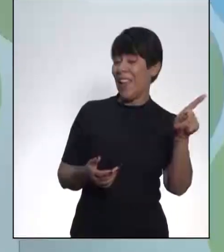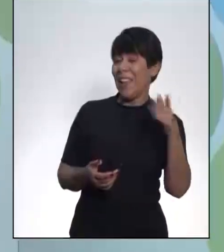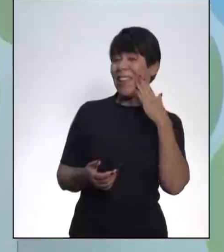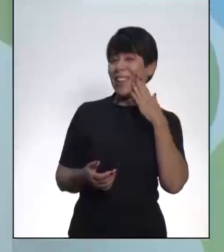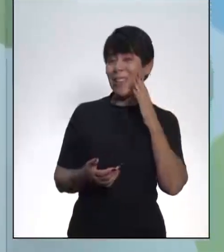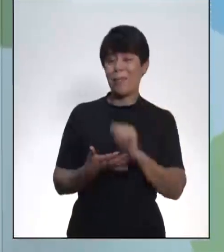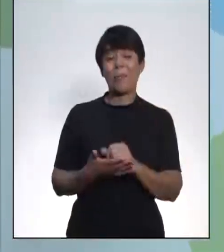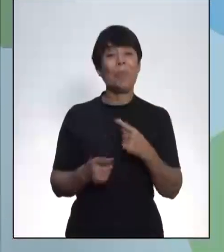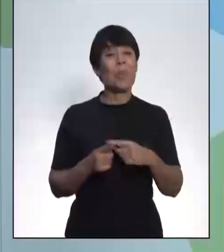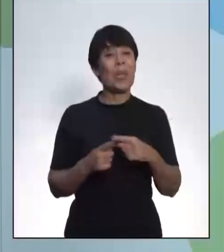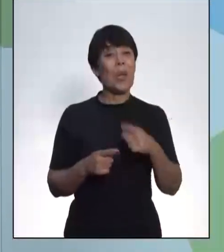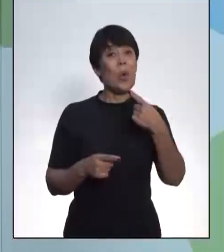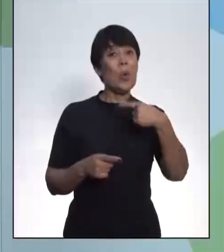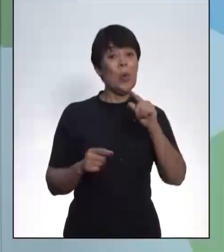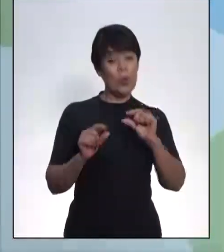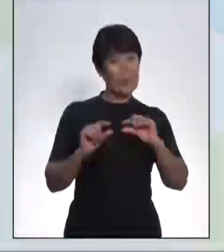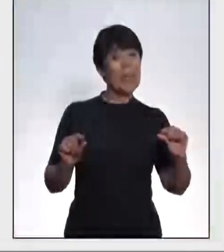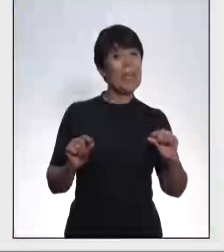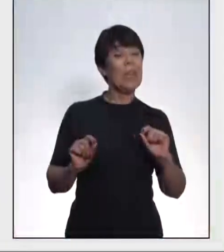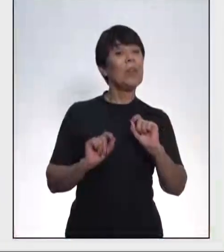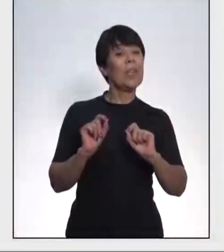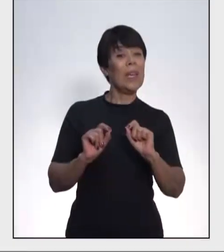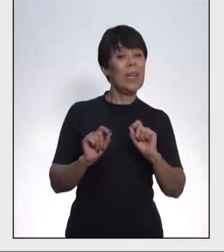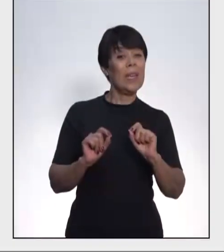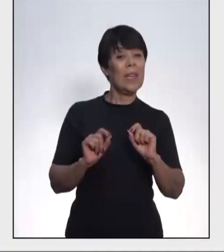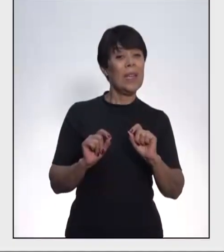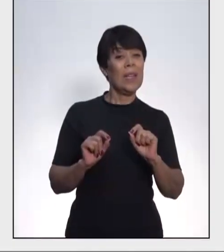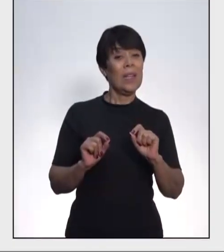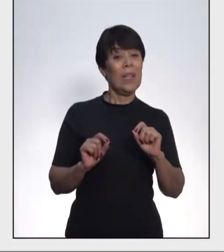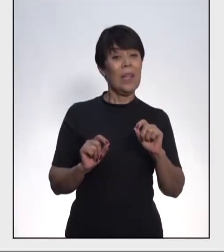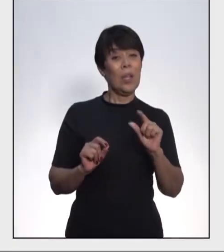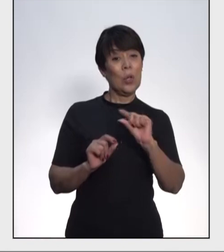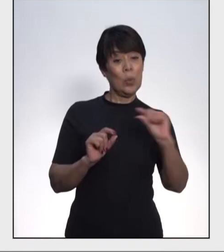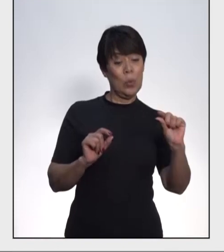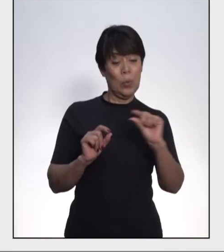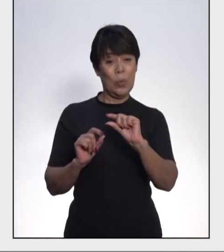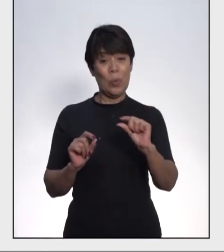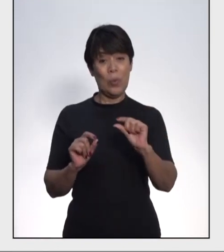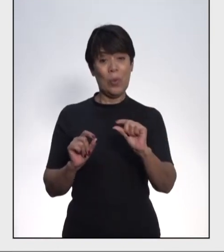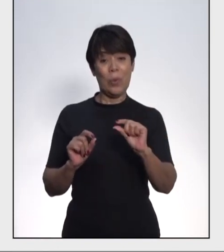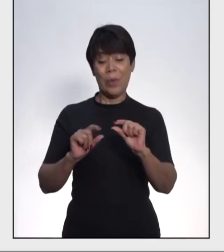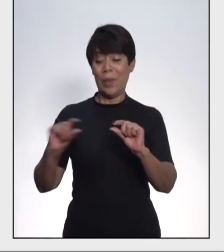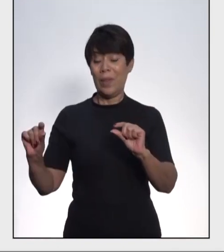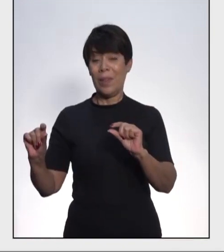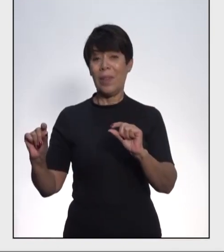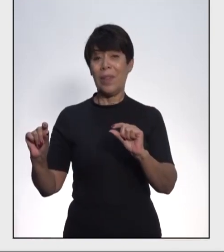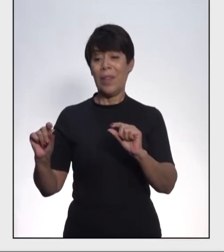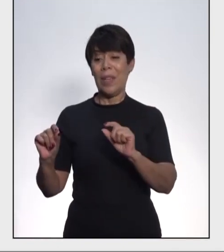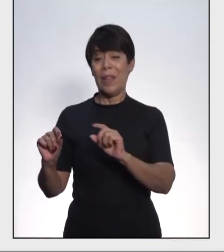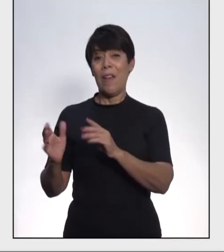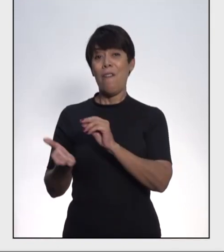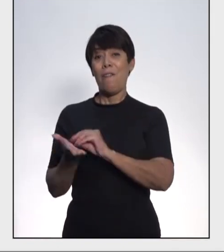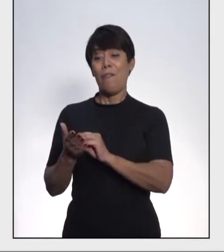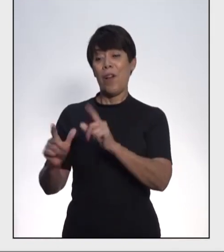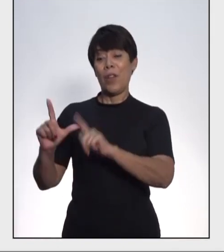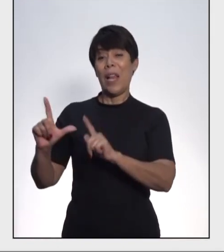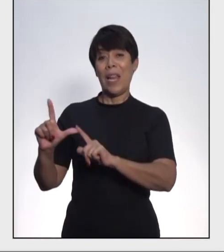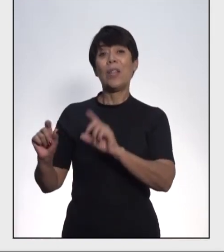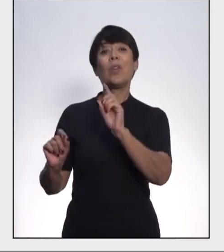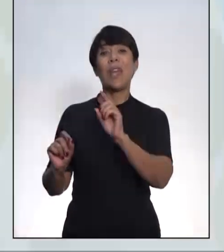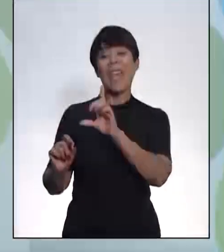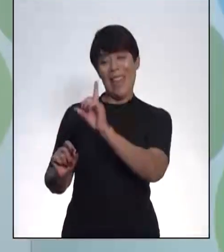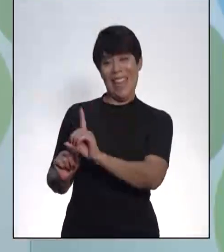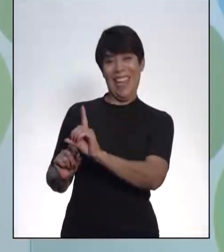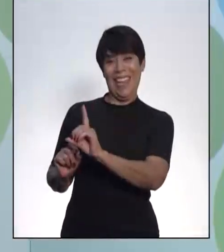Por quê? Porque na última linha, o que ele fez na última linha? Solidário, solidário. É óbvio que ele quer que você continue solidário. Tudo bem? Então, quando o cara é bom,